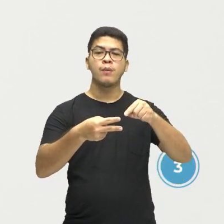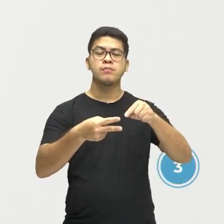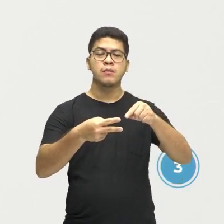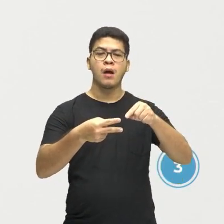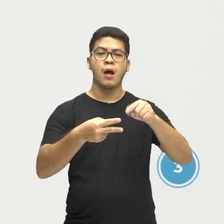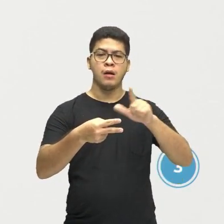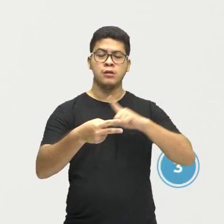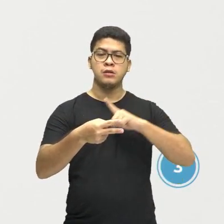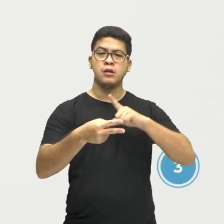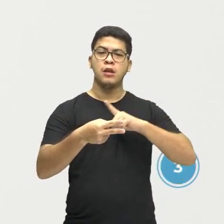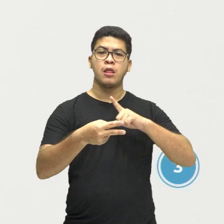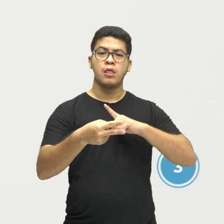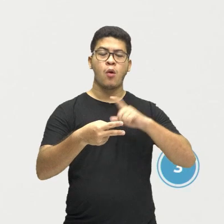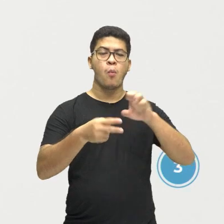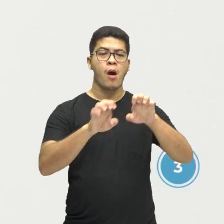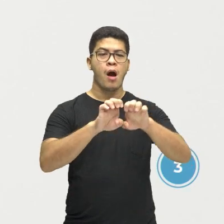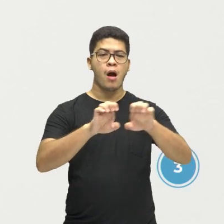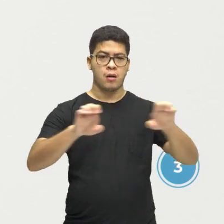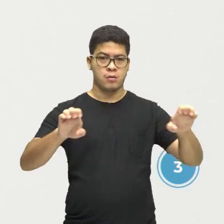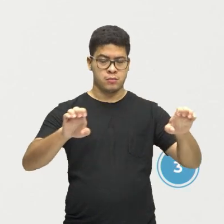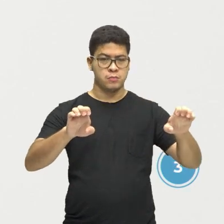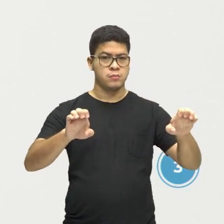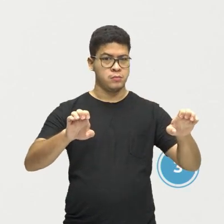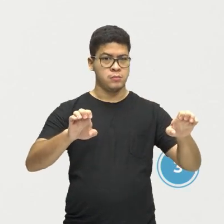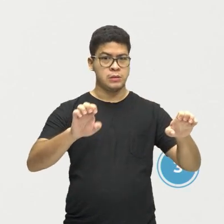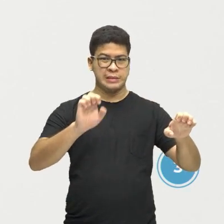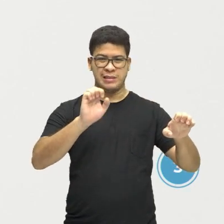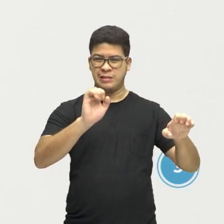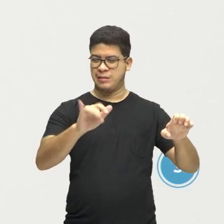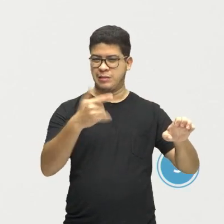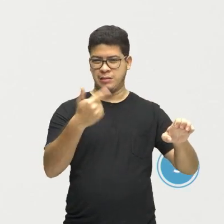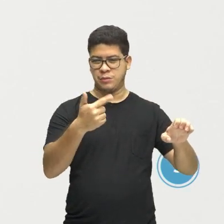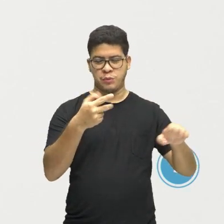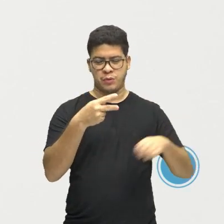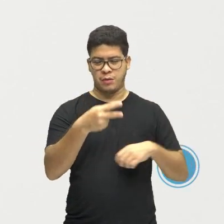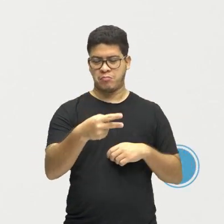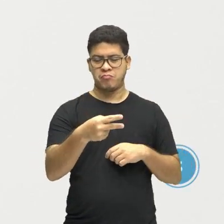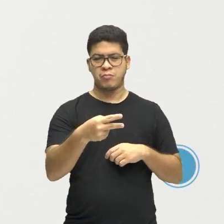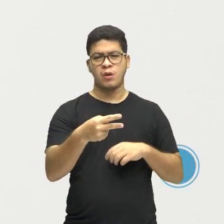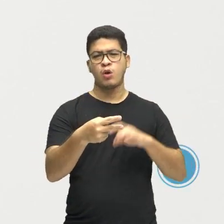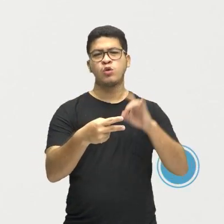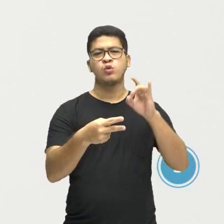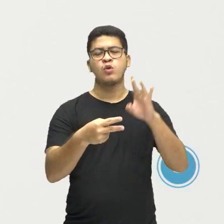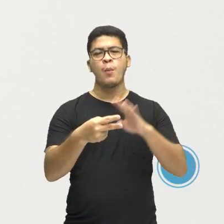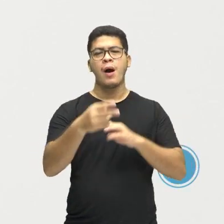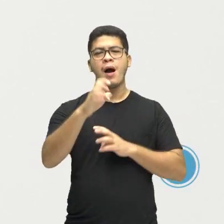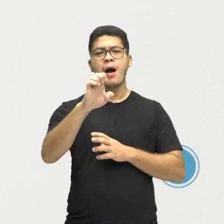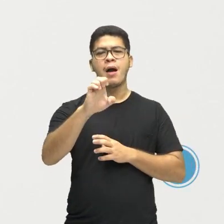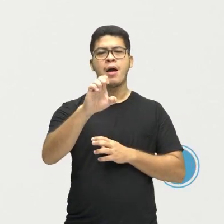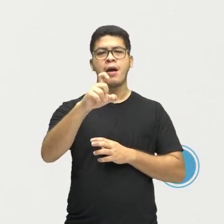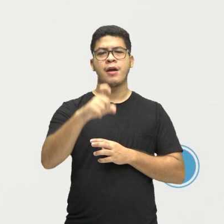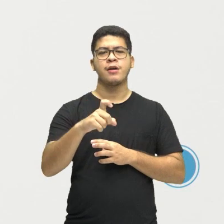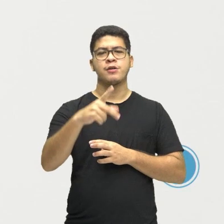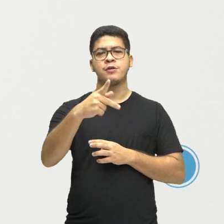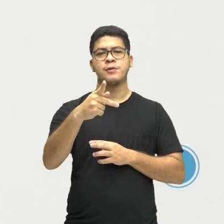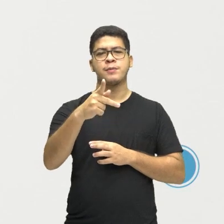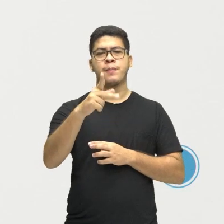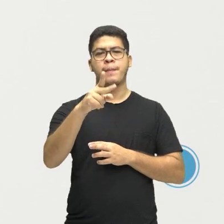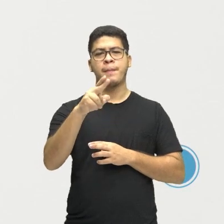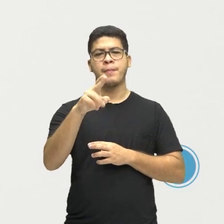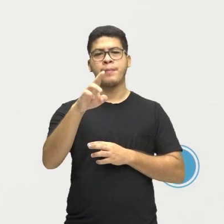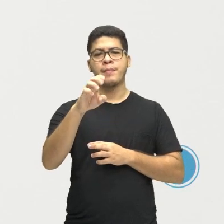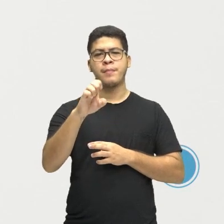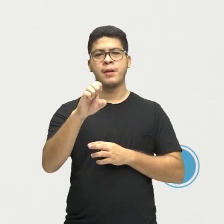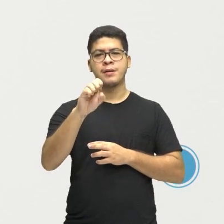equação. Se não houver um sinal de igualdade, nós teremos apenas uma expressão, tá? Então, as relações